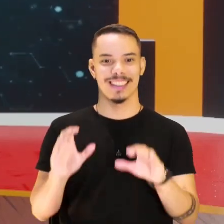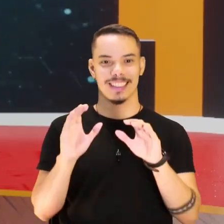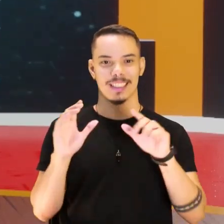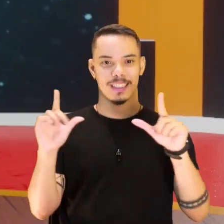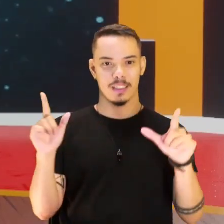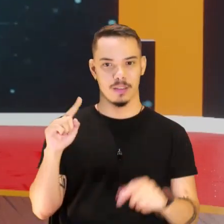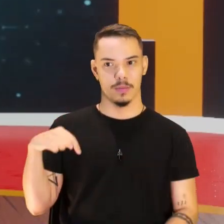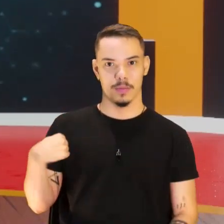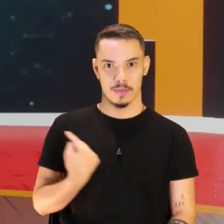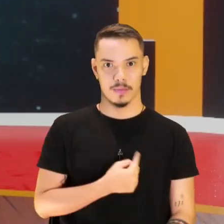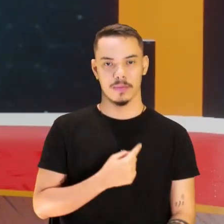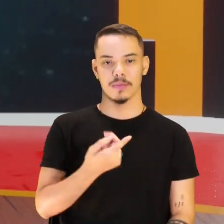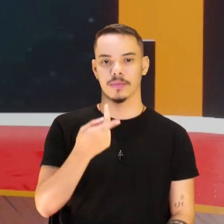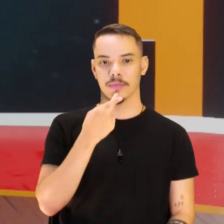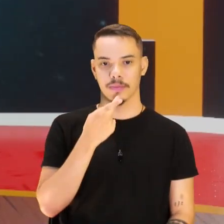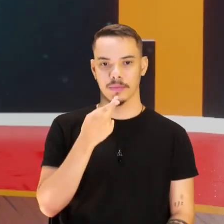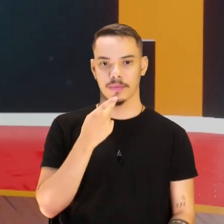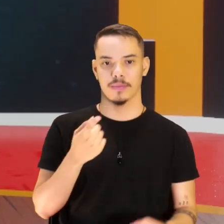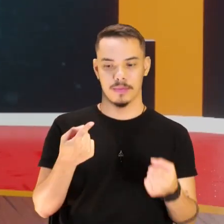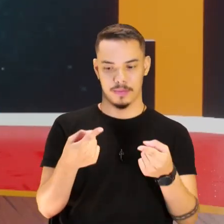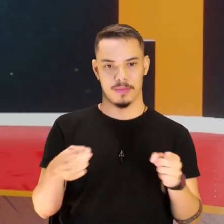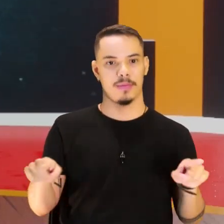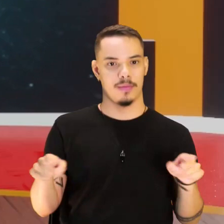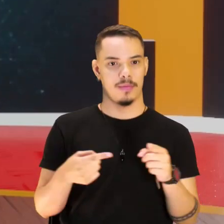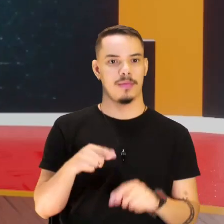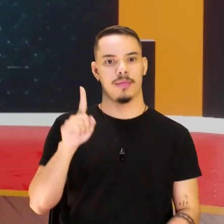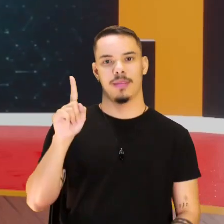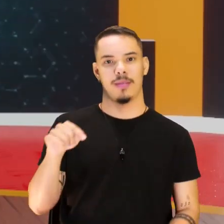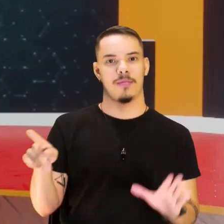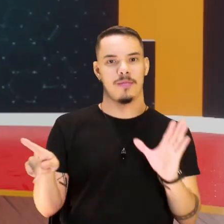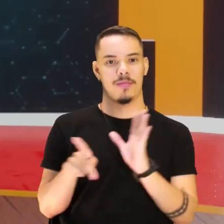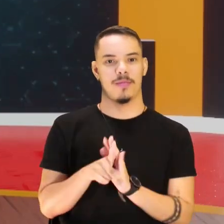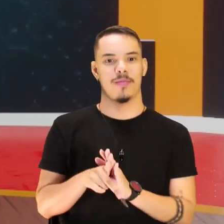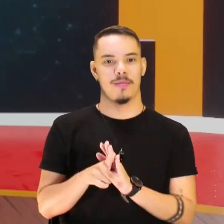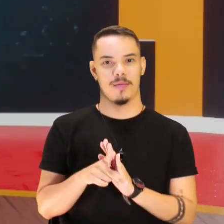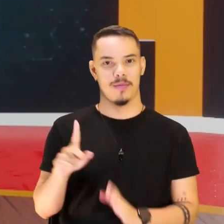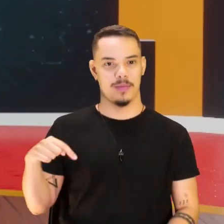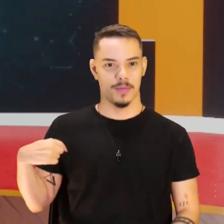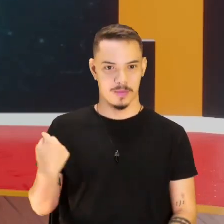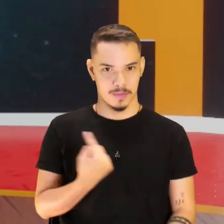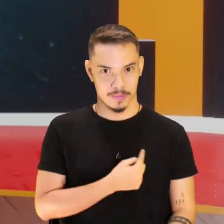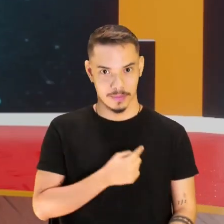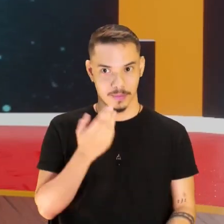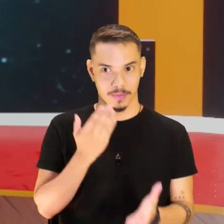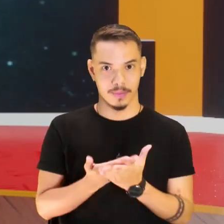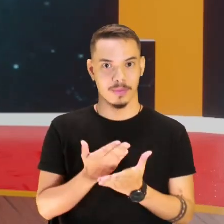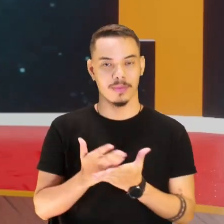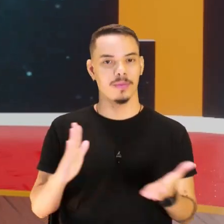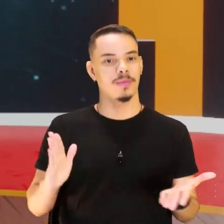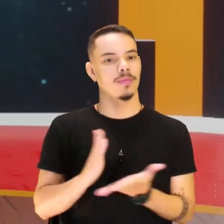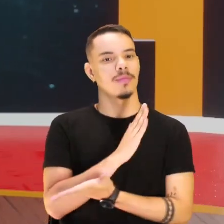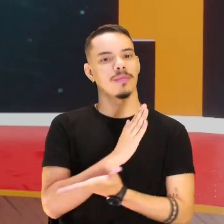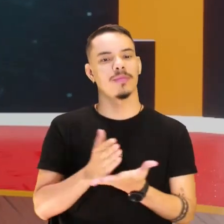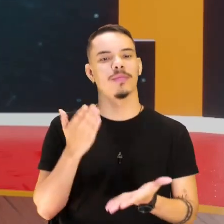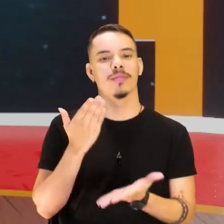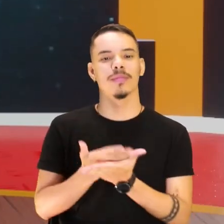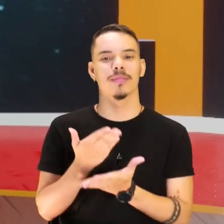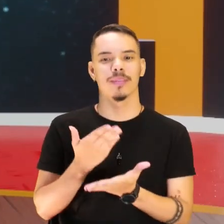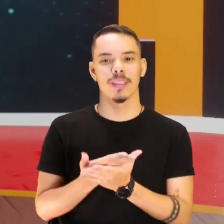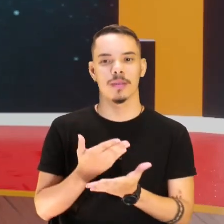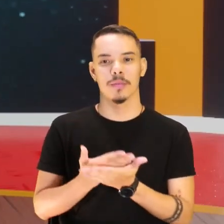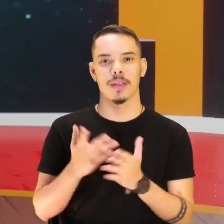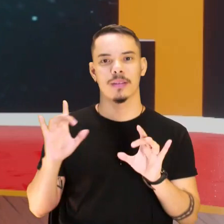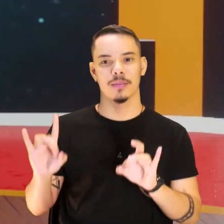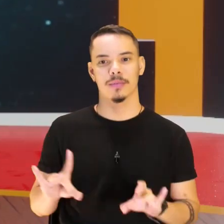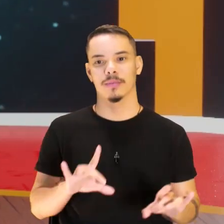gente fala de música, é a nossa paródia. Então, a gente vai estudar algumas aulas aí sobre essas sequências